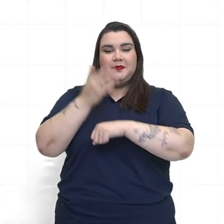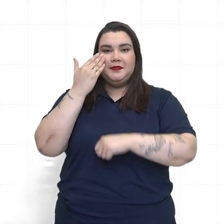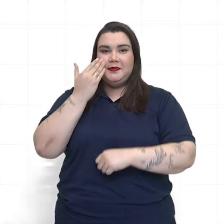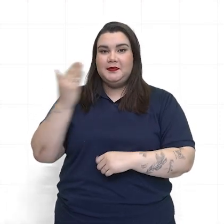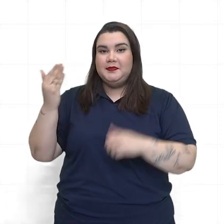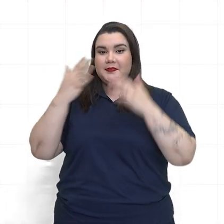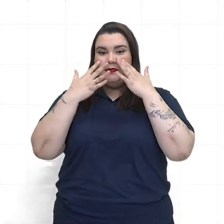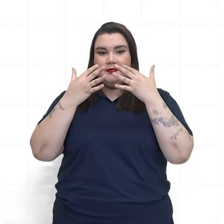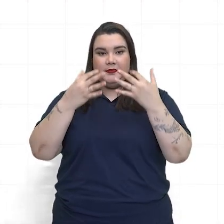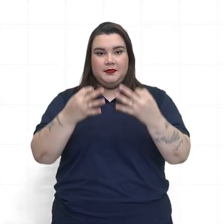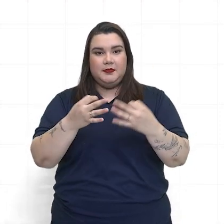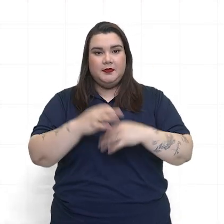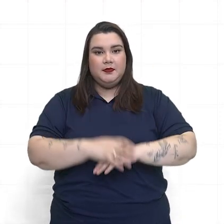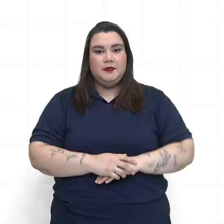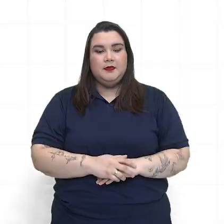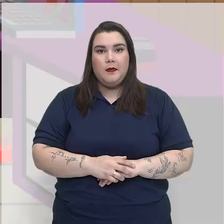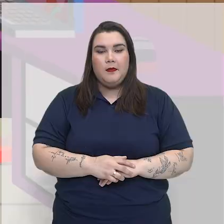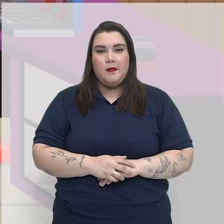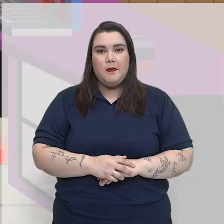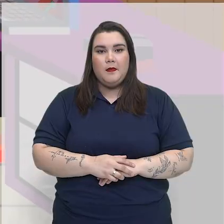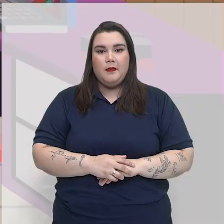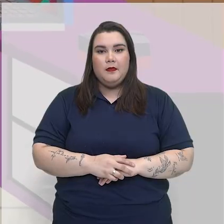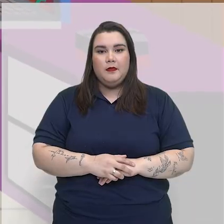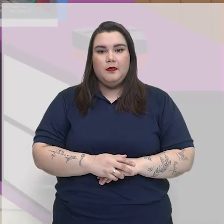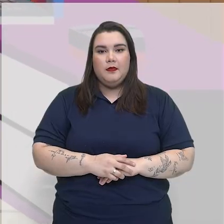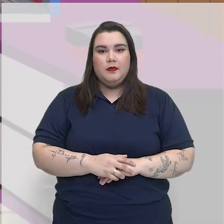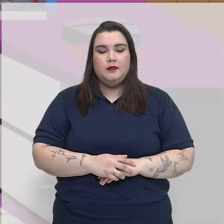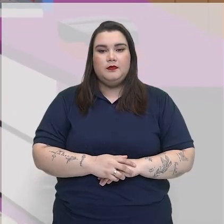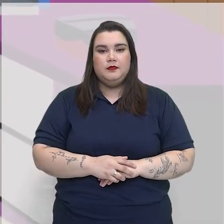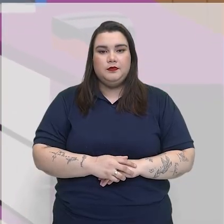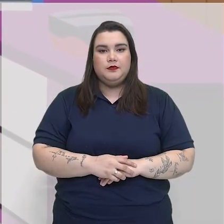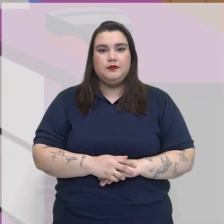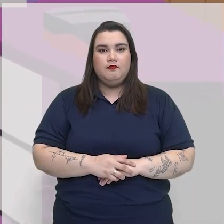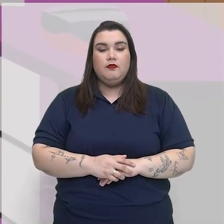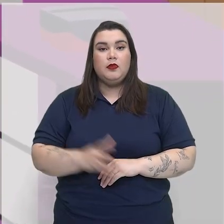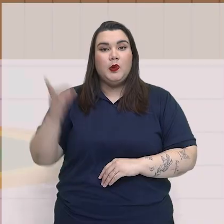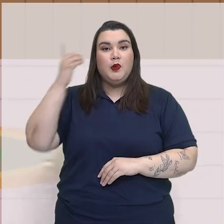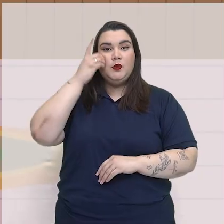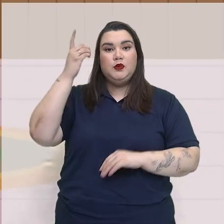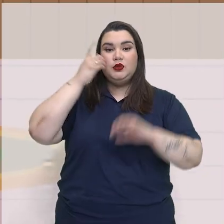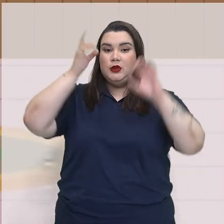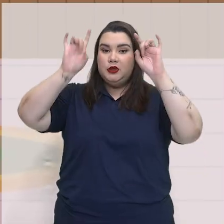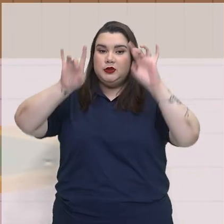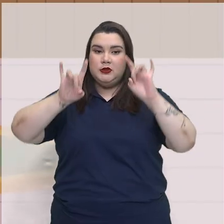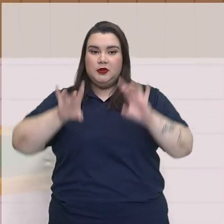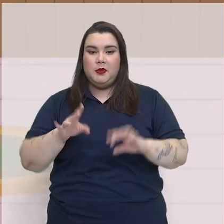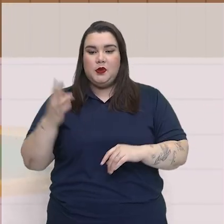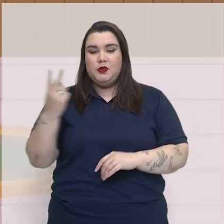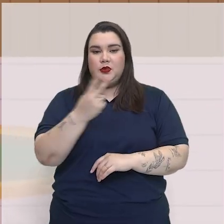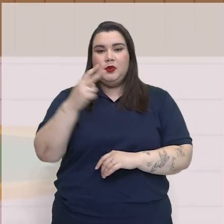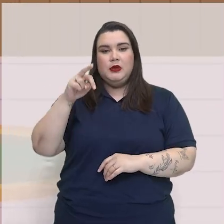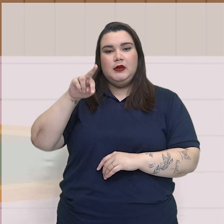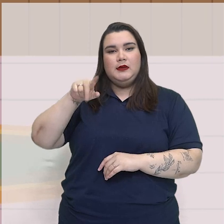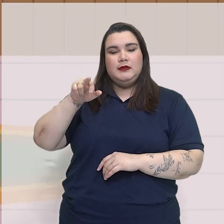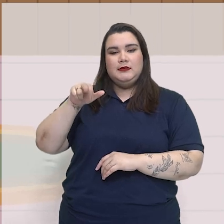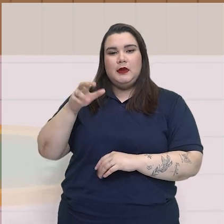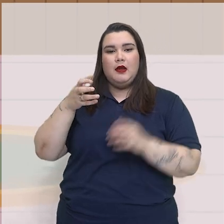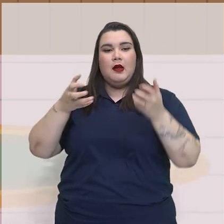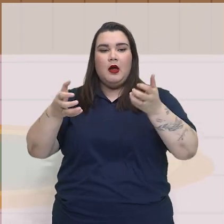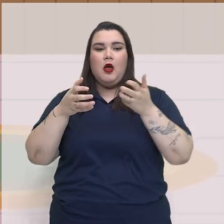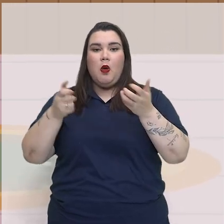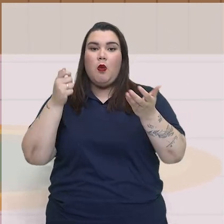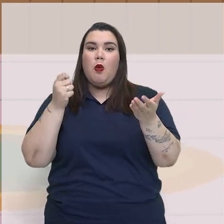Prestem atenção nesse vídeo. Em um dia especial, as irmãs Paula e Laura decidiram dar um